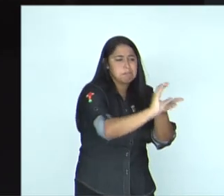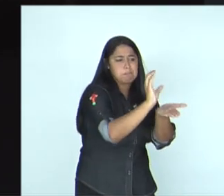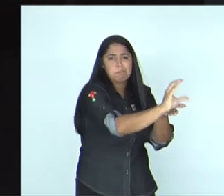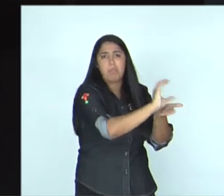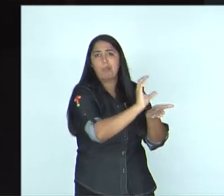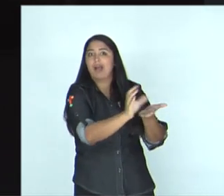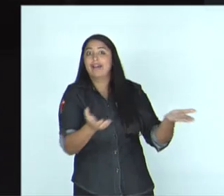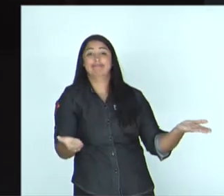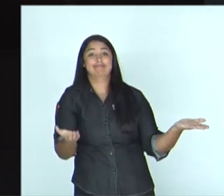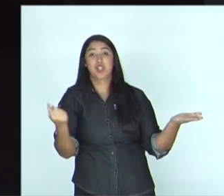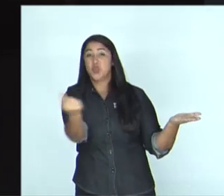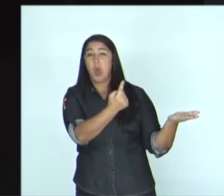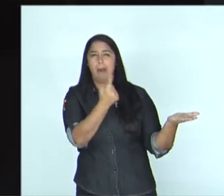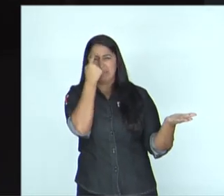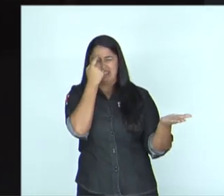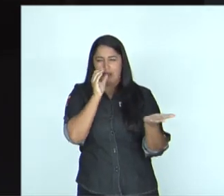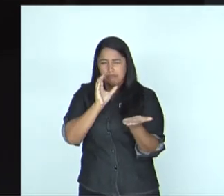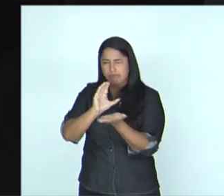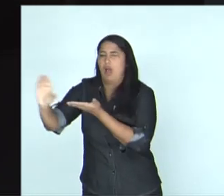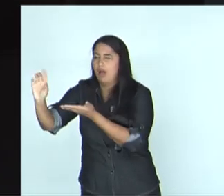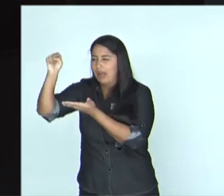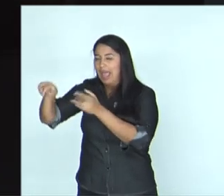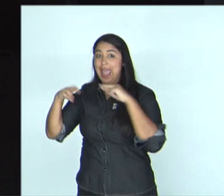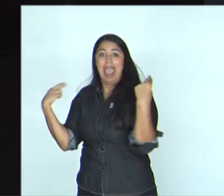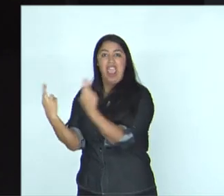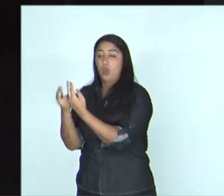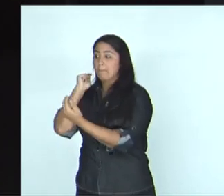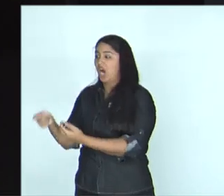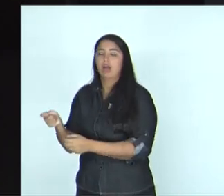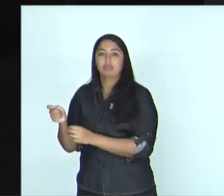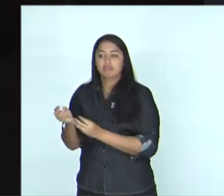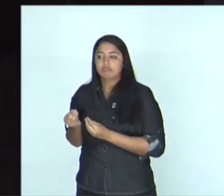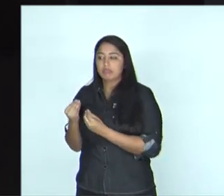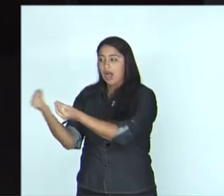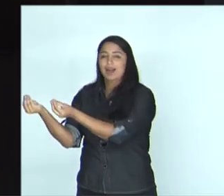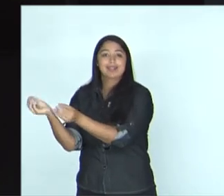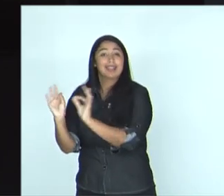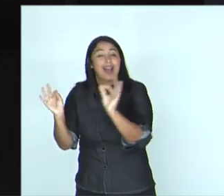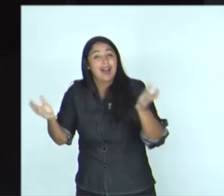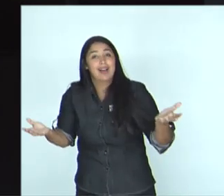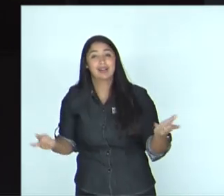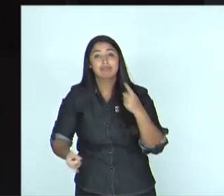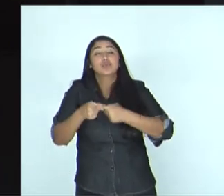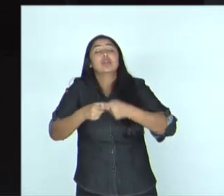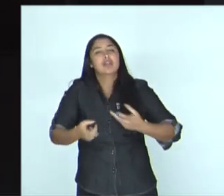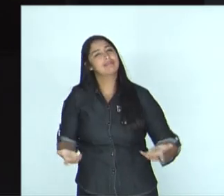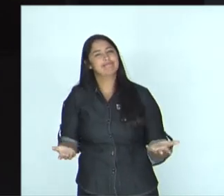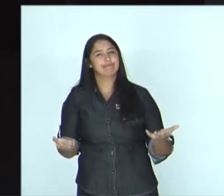pouco no reino de Deus? Por que que a gente às vezes tem dificuldade de dar 10%, que é a definição de